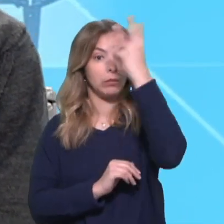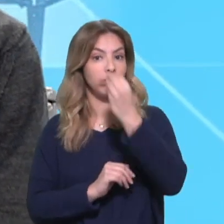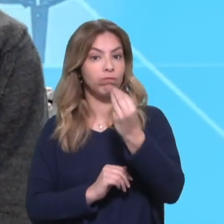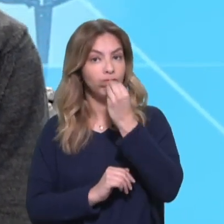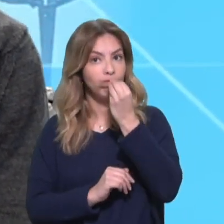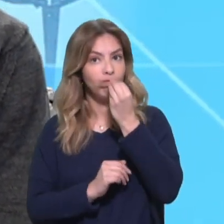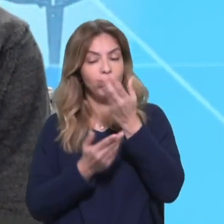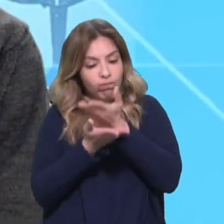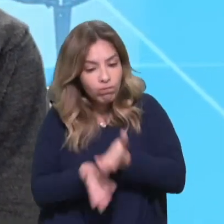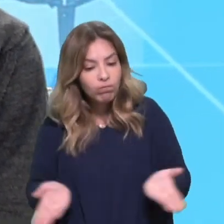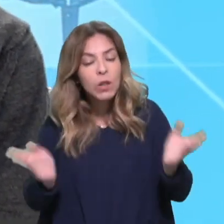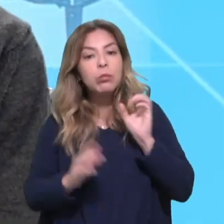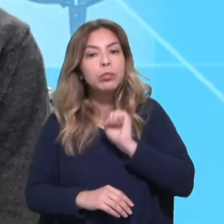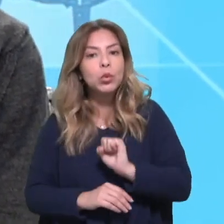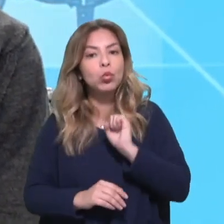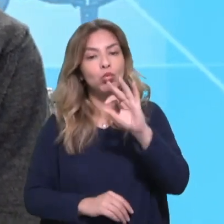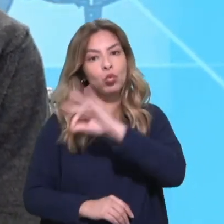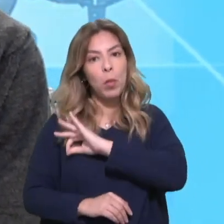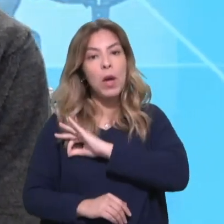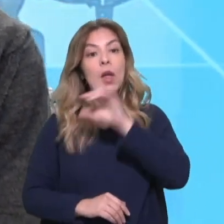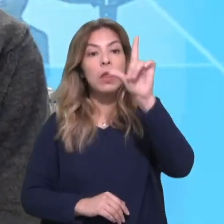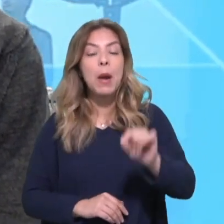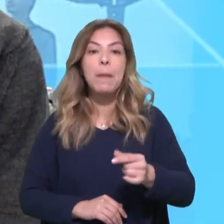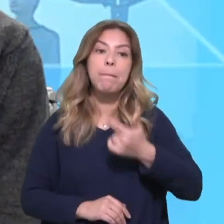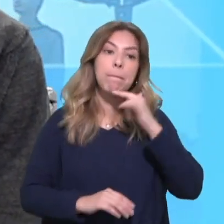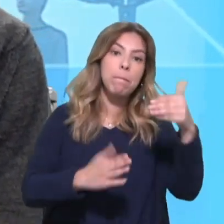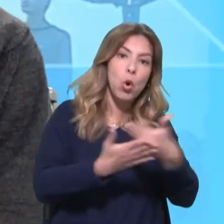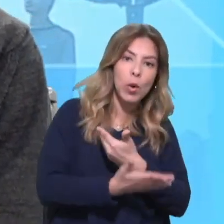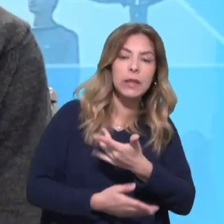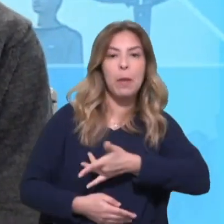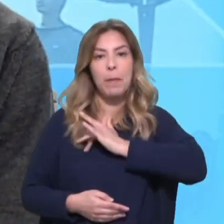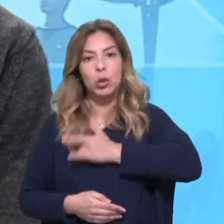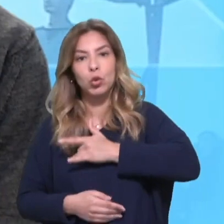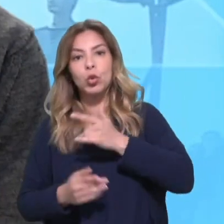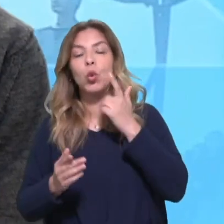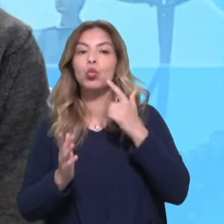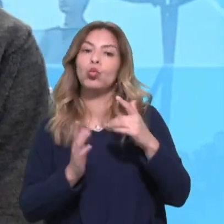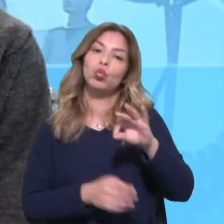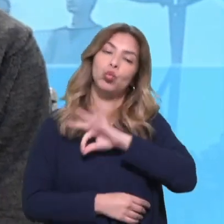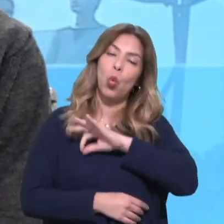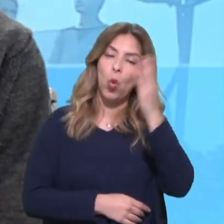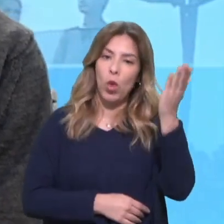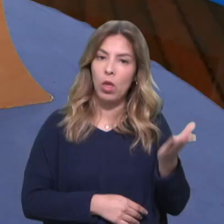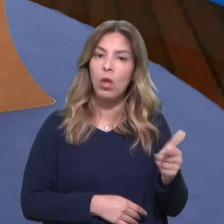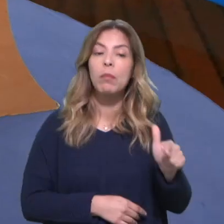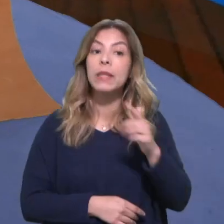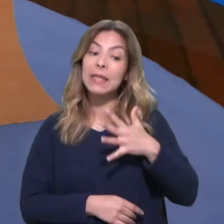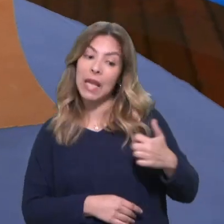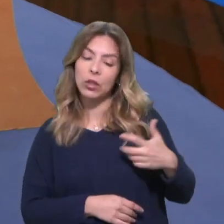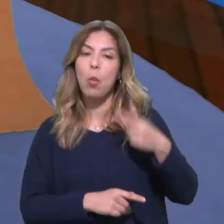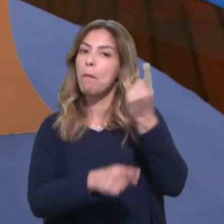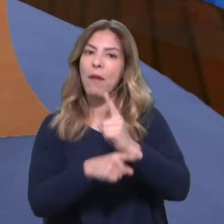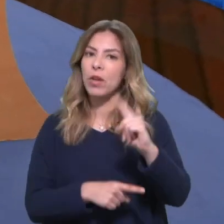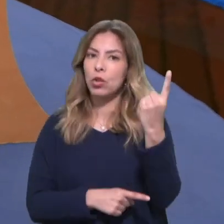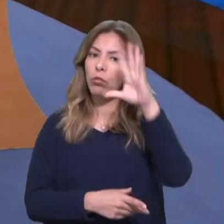o Tríduo Pascal, e a celebração da paixão e morte do Senhor na sexta, são 2 momentos de uma única realidade.